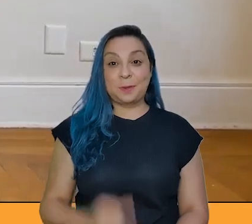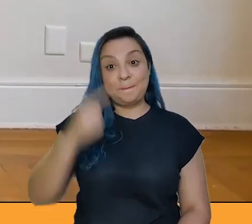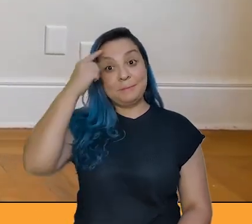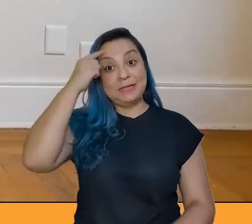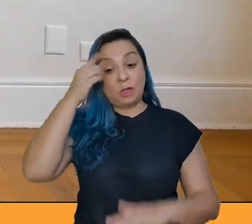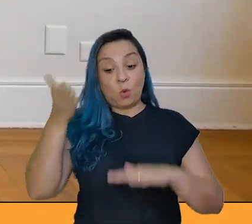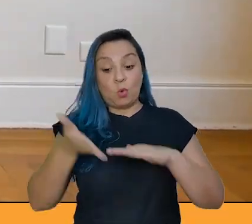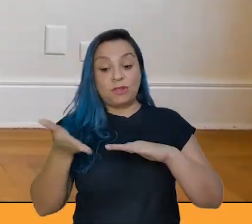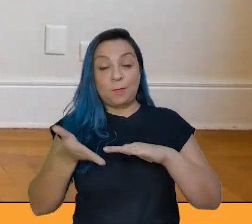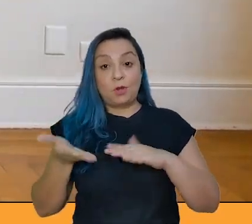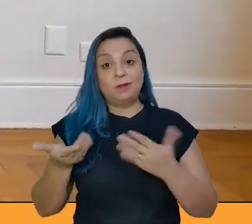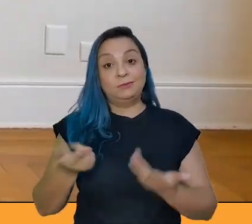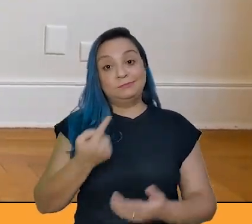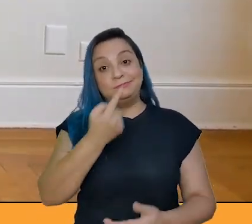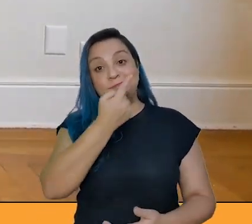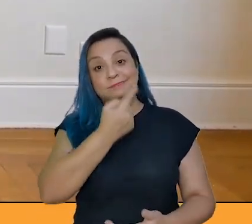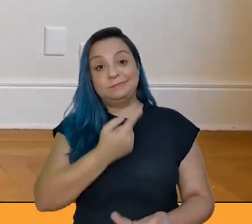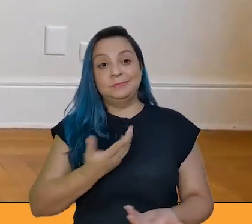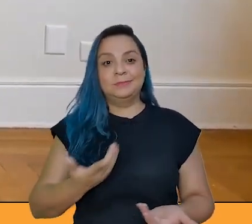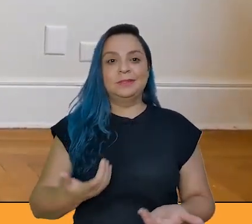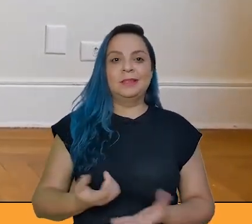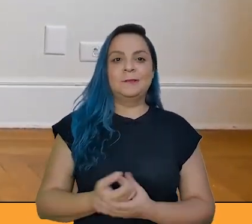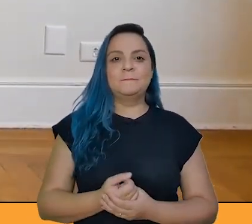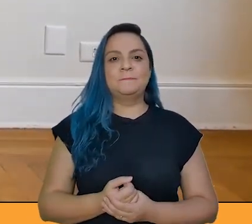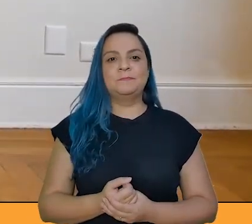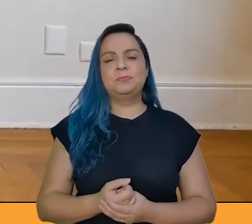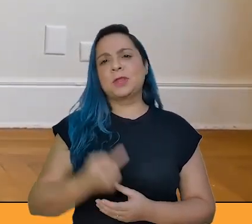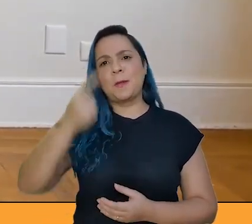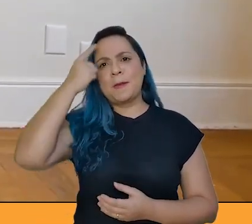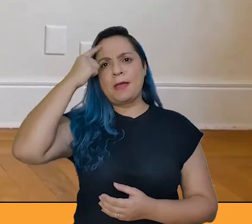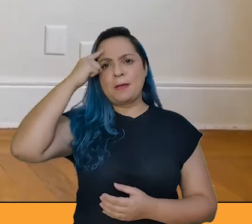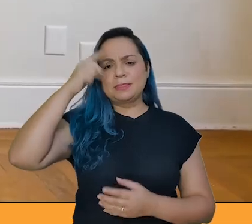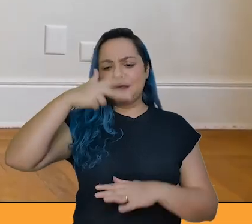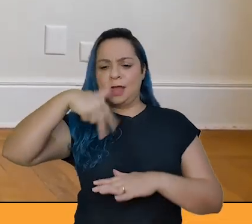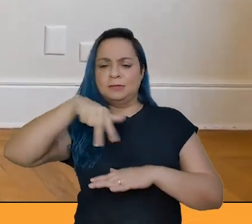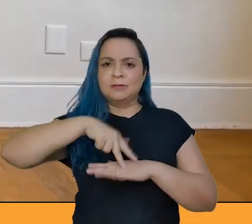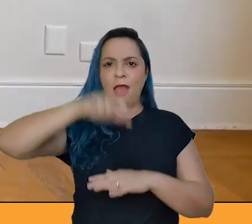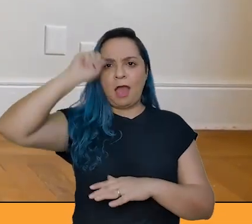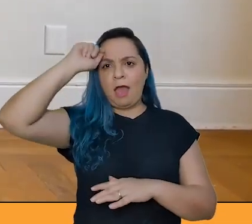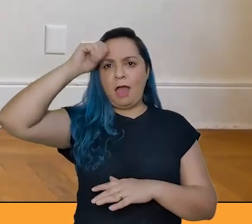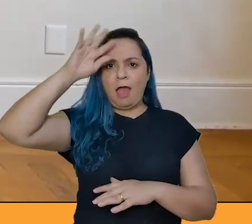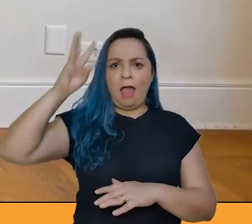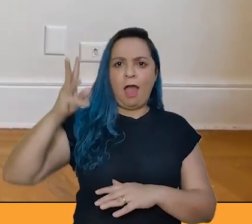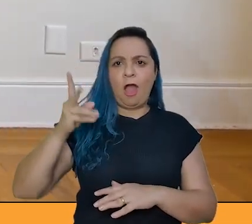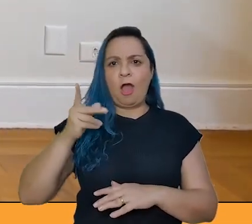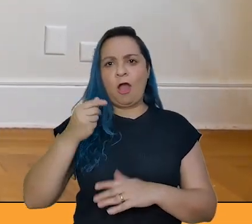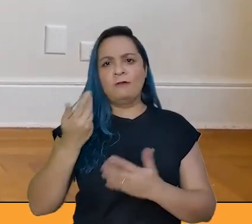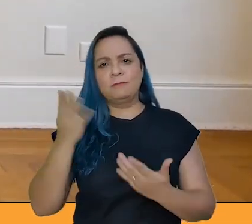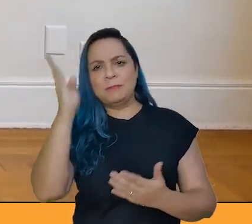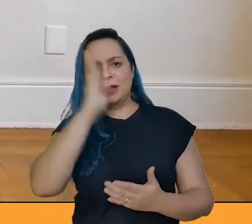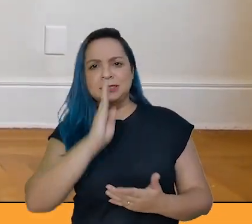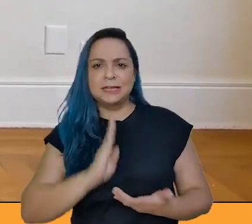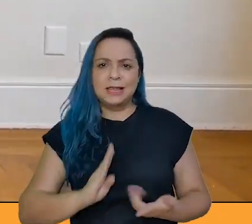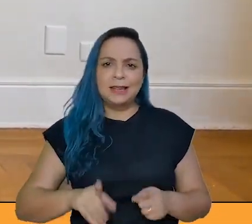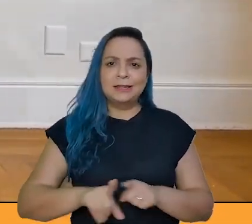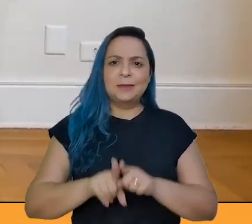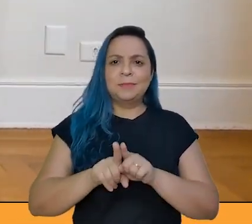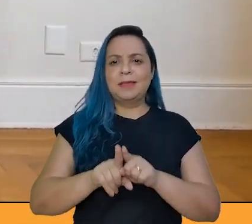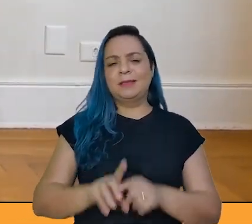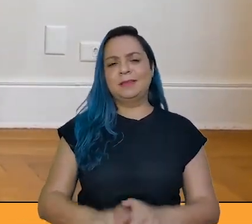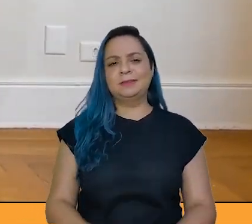lateral. se a gente for pensar em dança afro ou